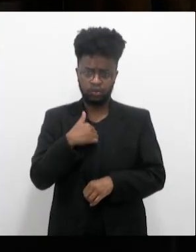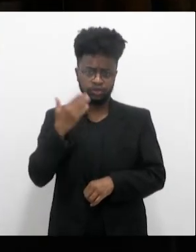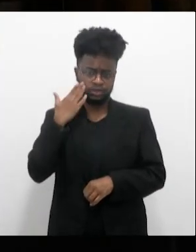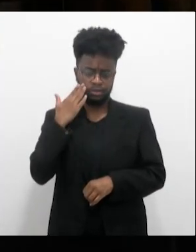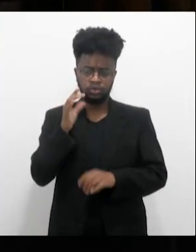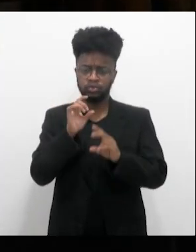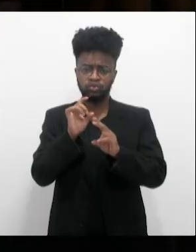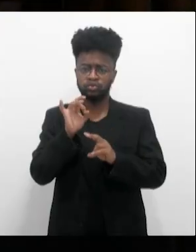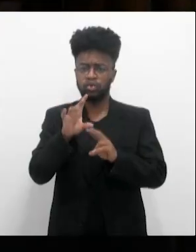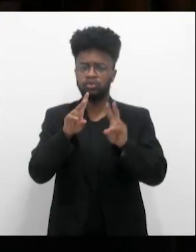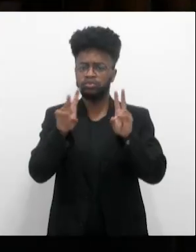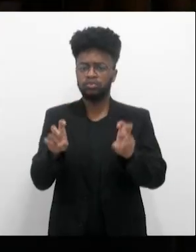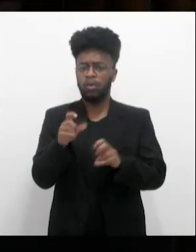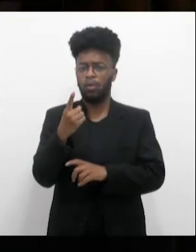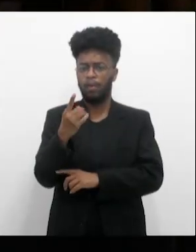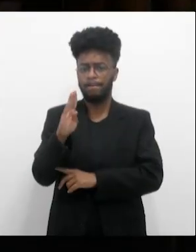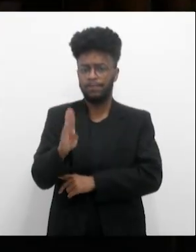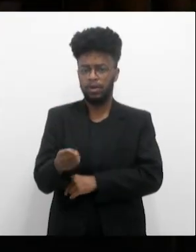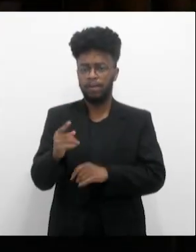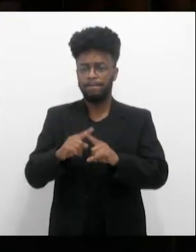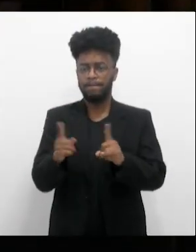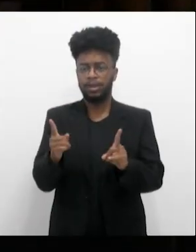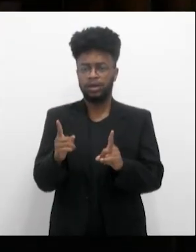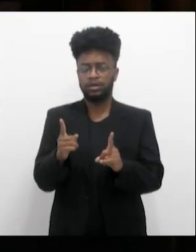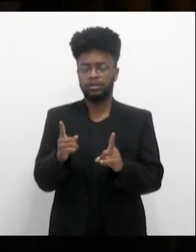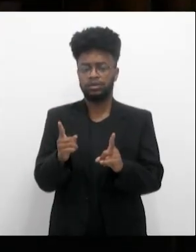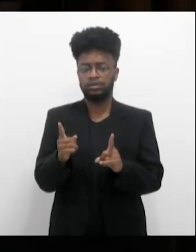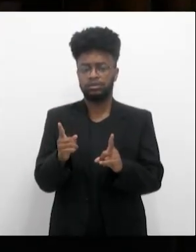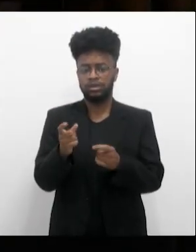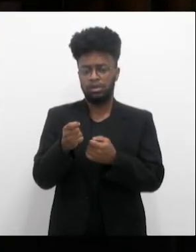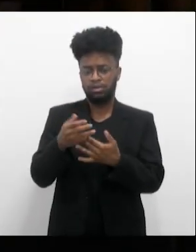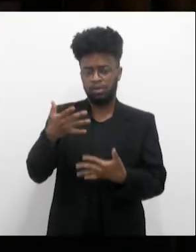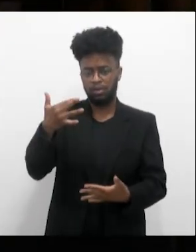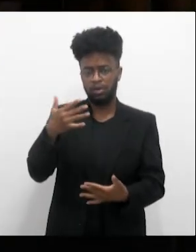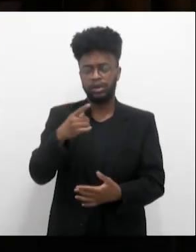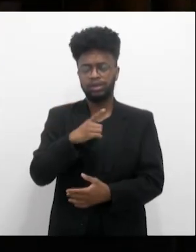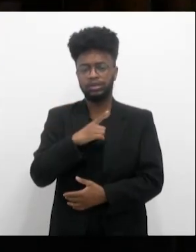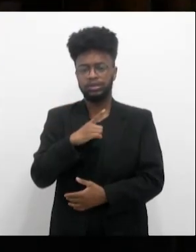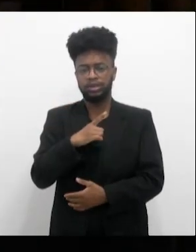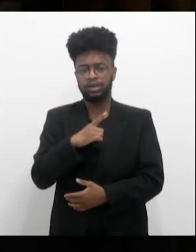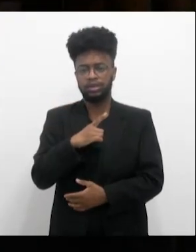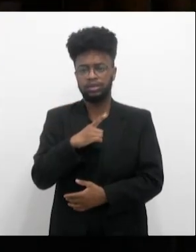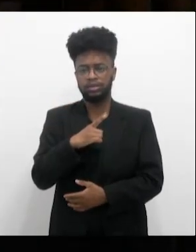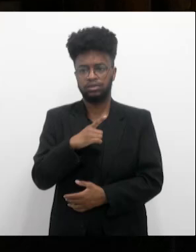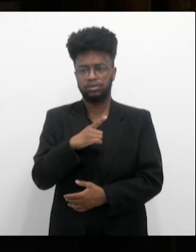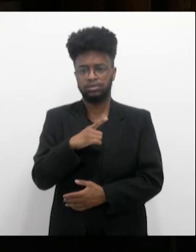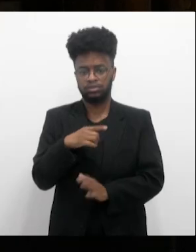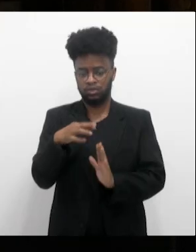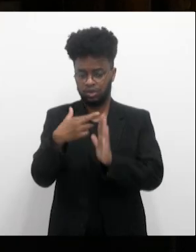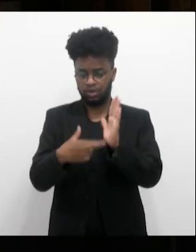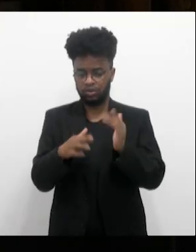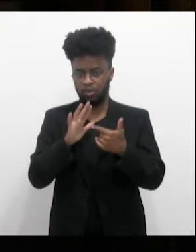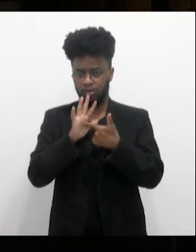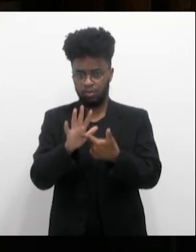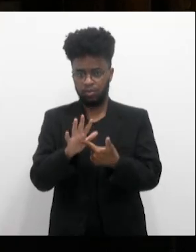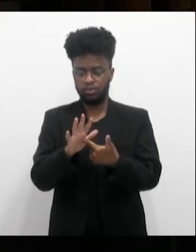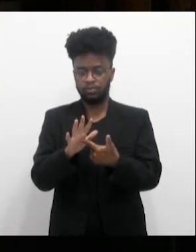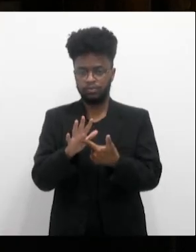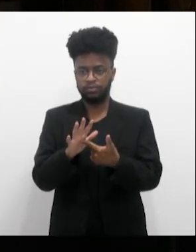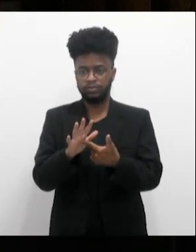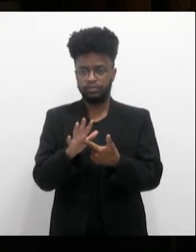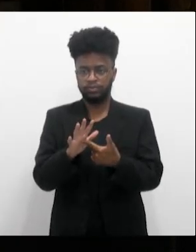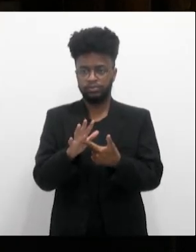bilhão. Esse montante atinge, segundo o relatório do Tribunal de Contas, está